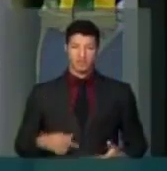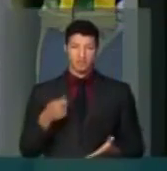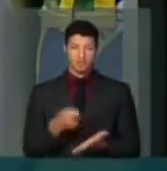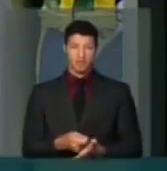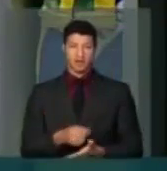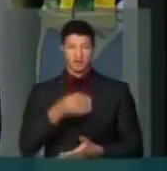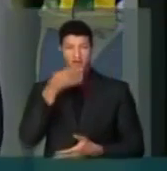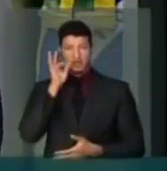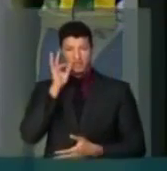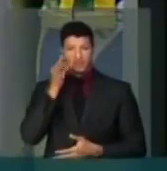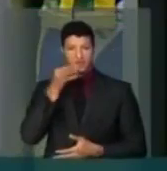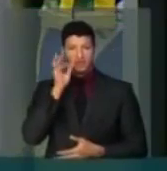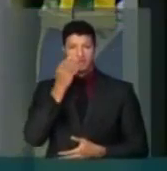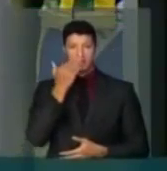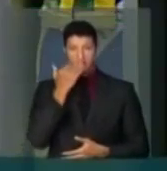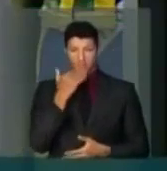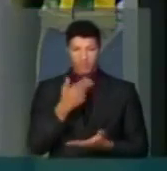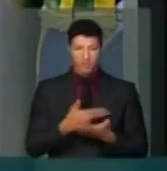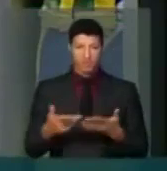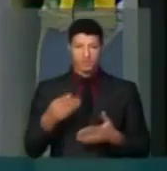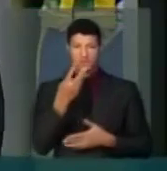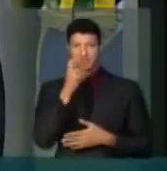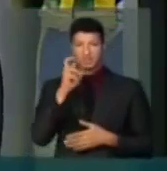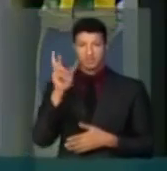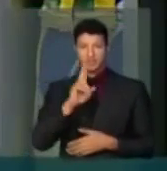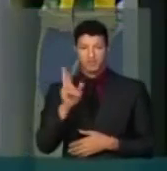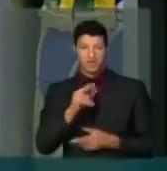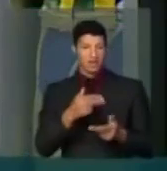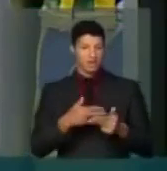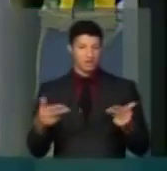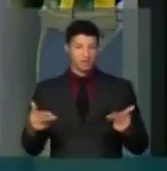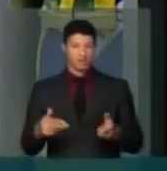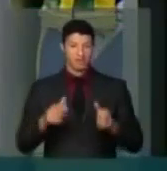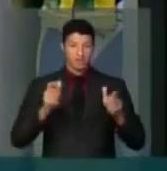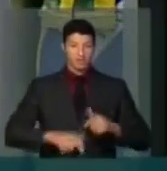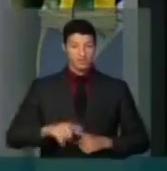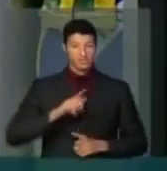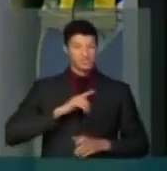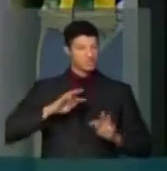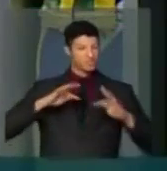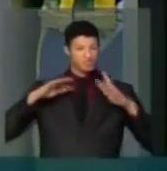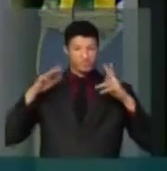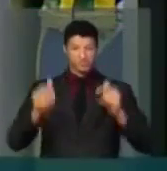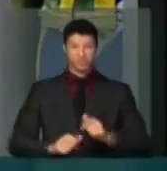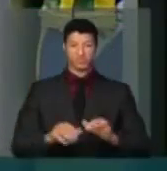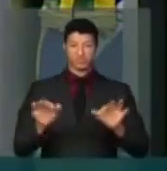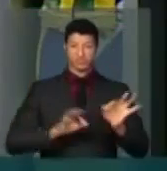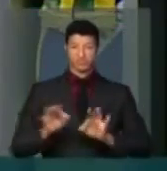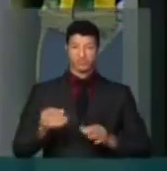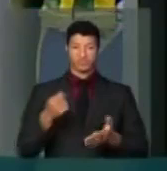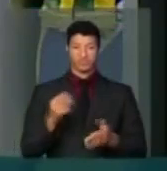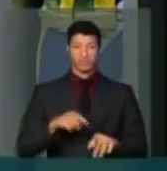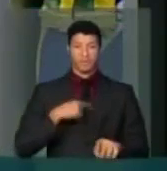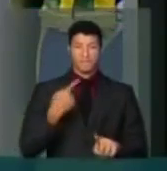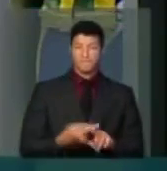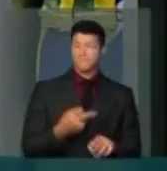da manhã pago, almoço pago, R$ 35, onde havia todo um esquema onde foi gasto